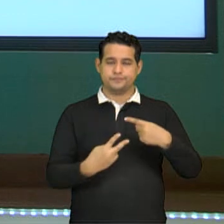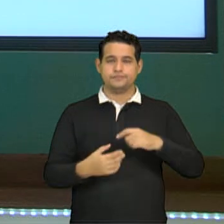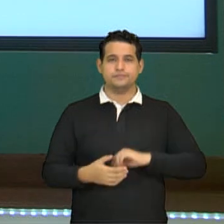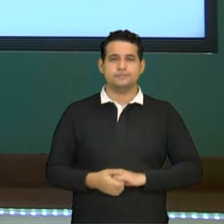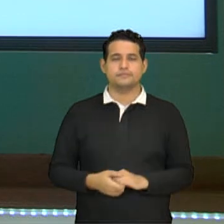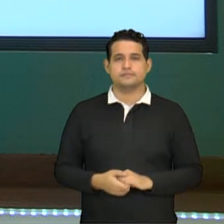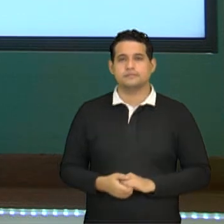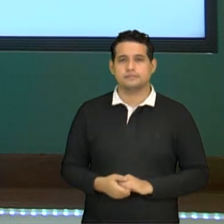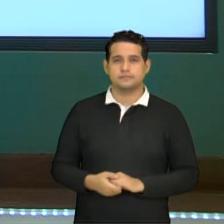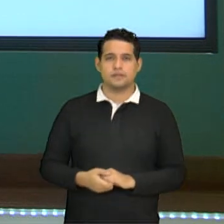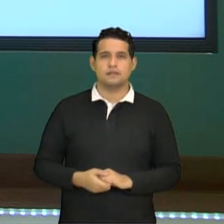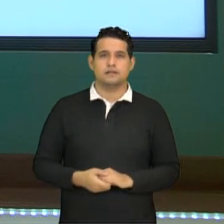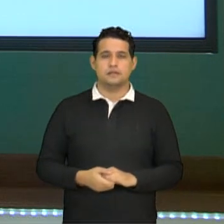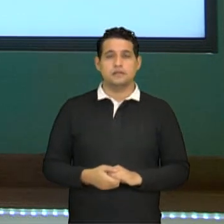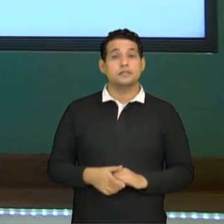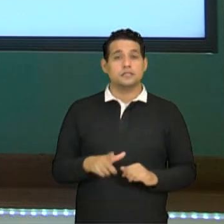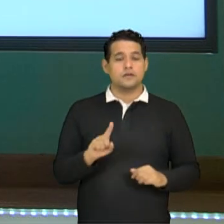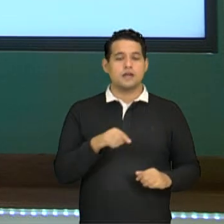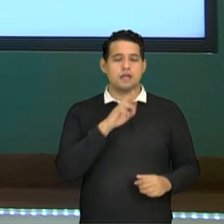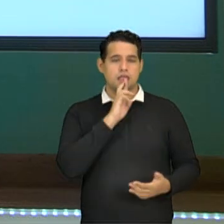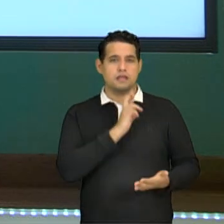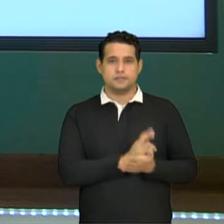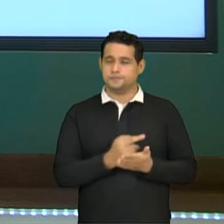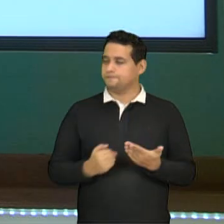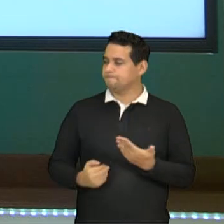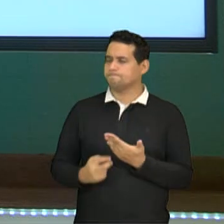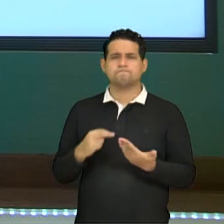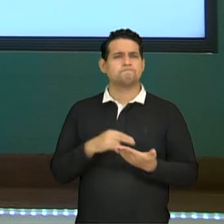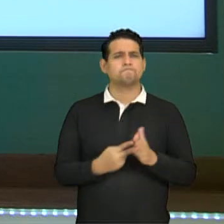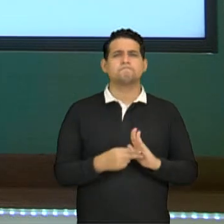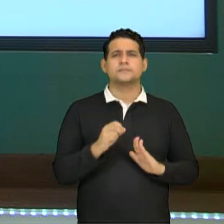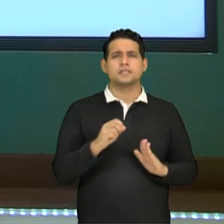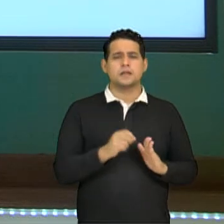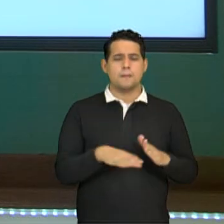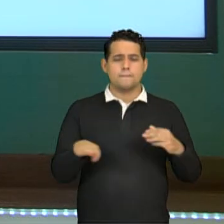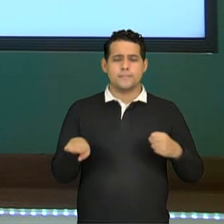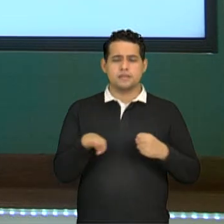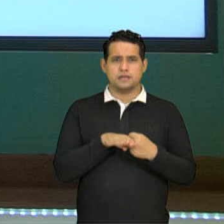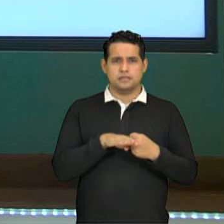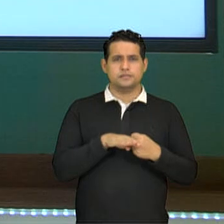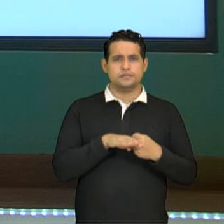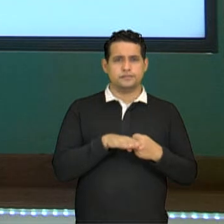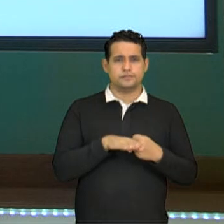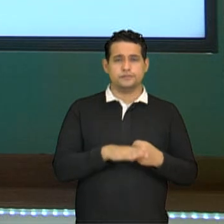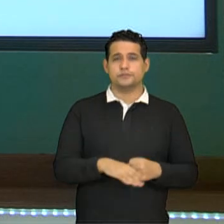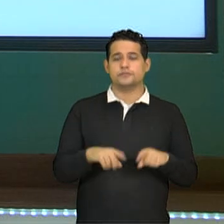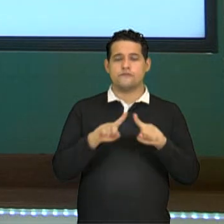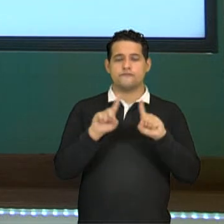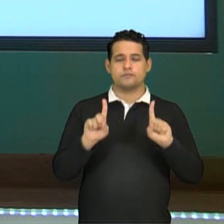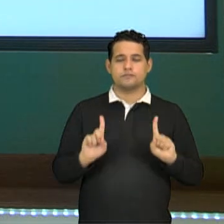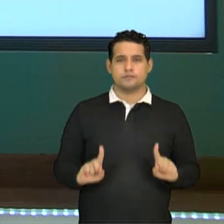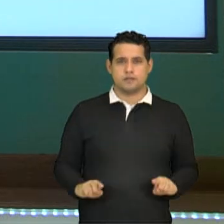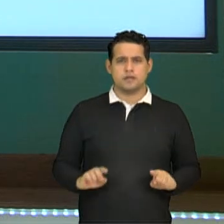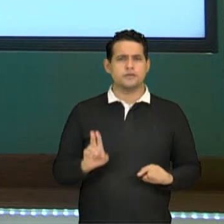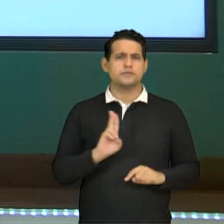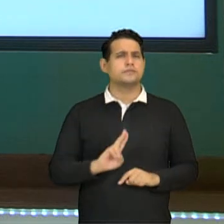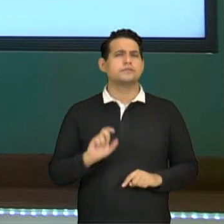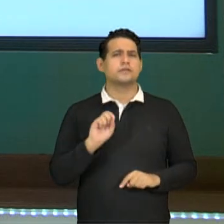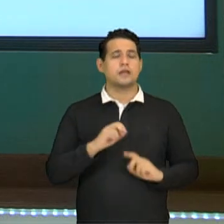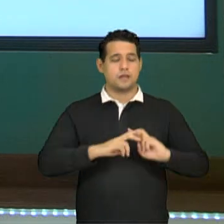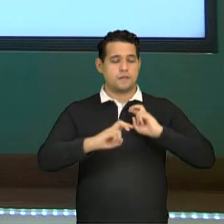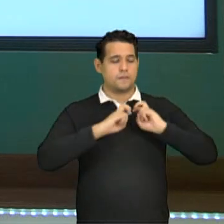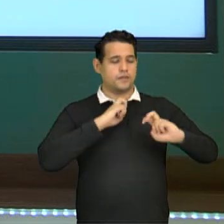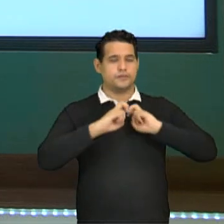ok? Então, esse é o nosso resultado. Então, significa que metade dos funcionários usam o